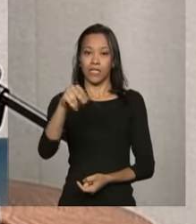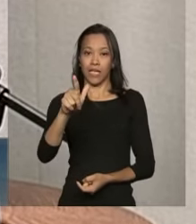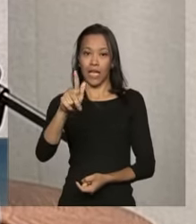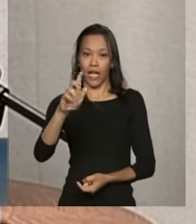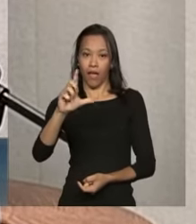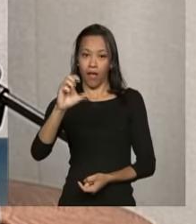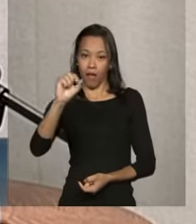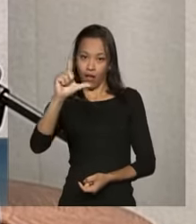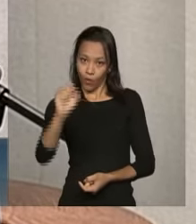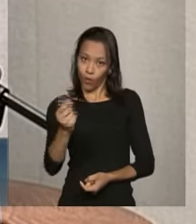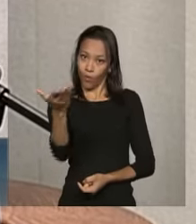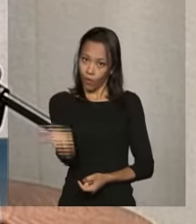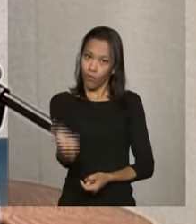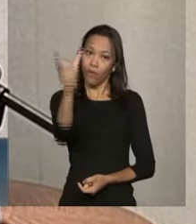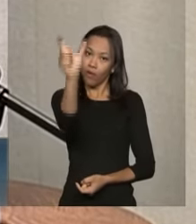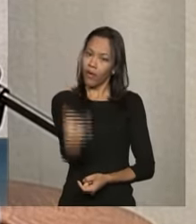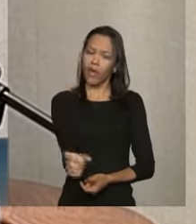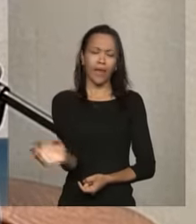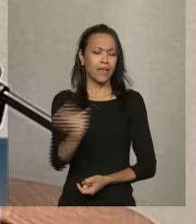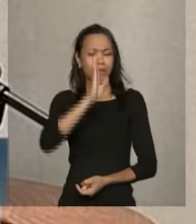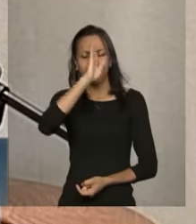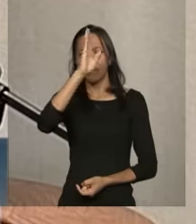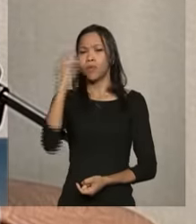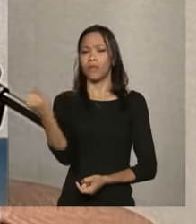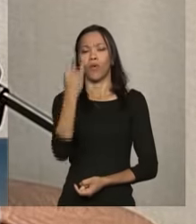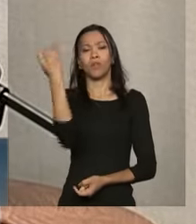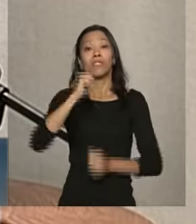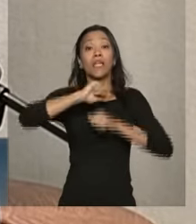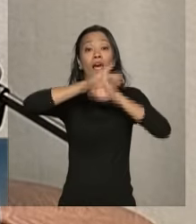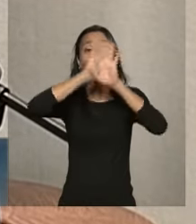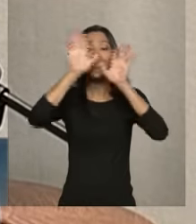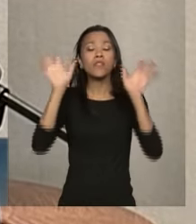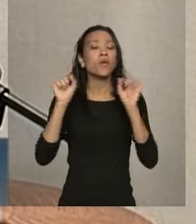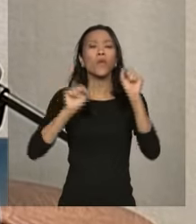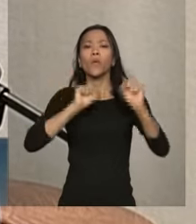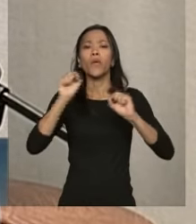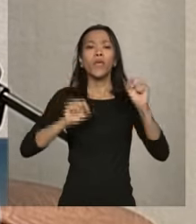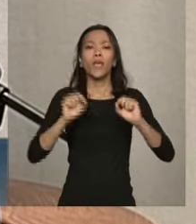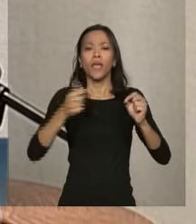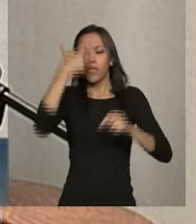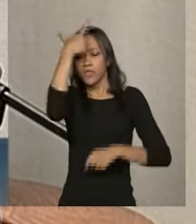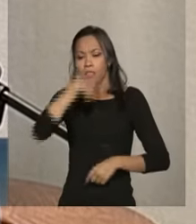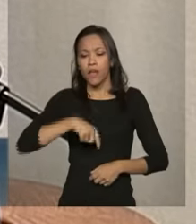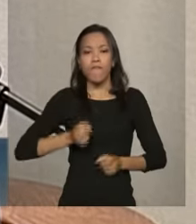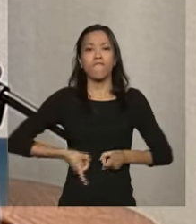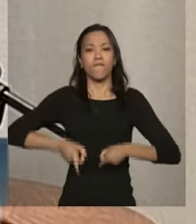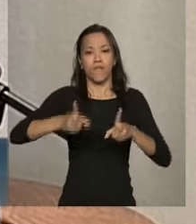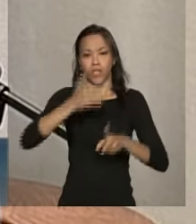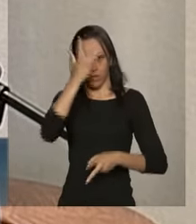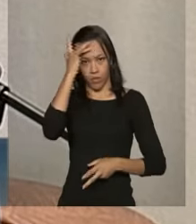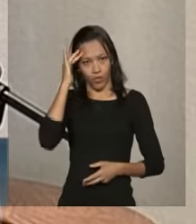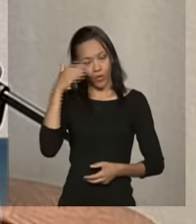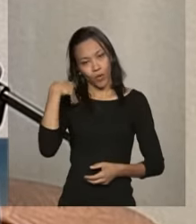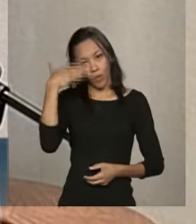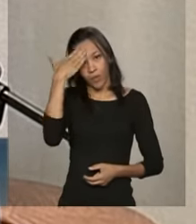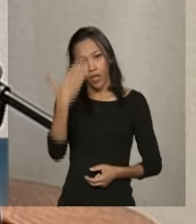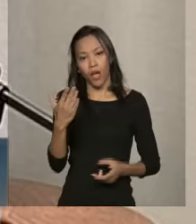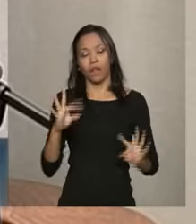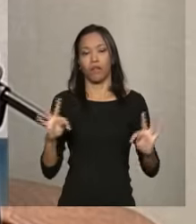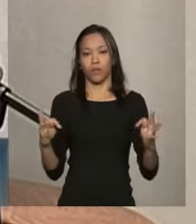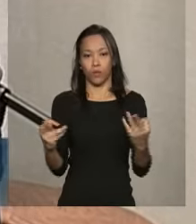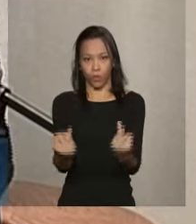fundamentais para para esclarecimento do que significa o tráfico de pessoas Muito obrigado a